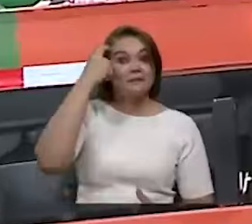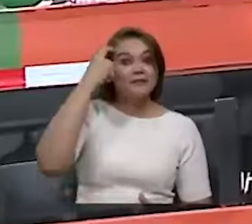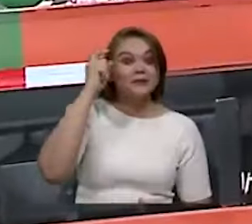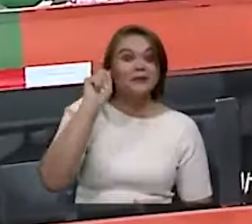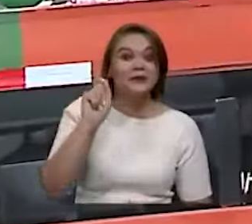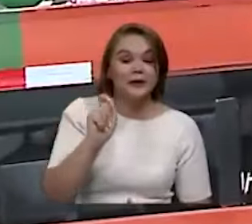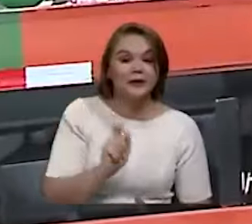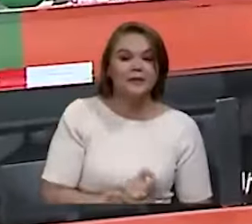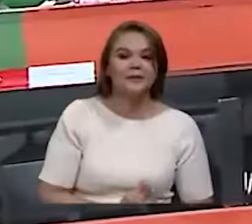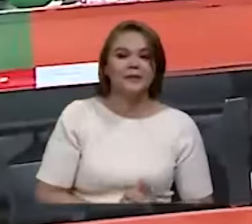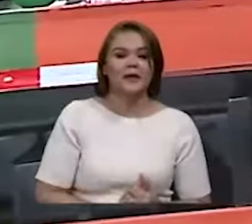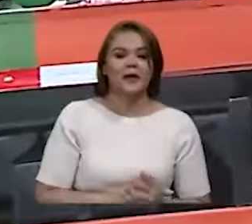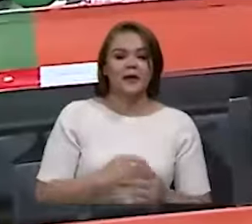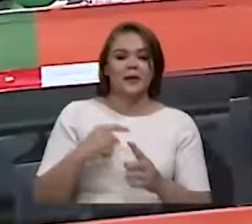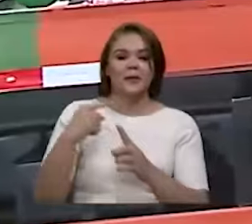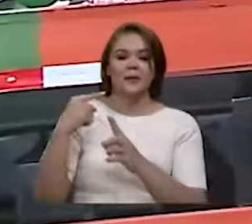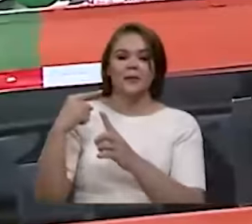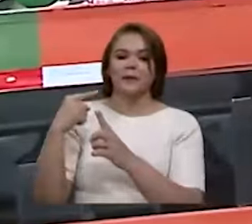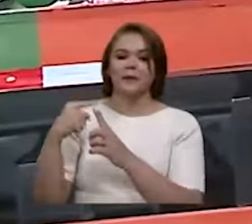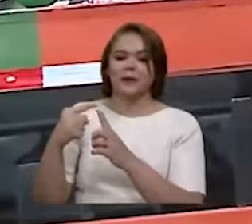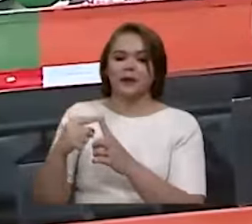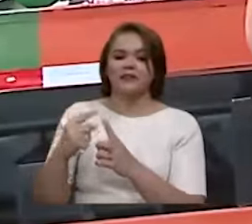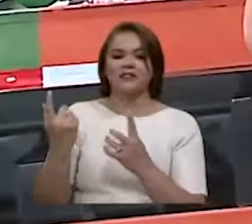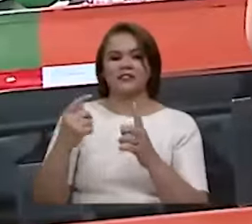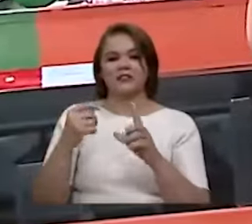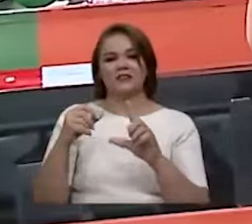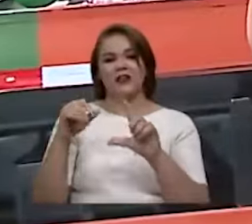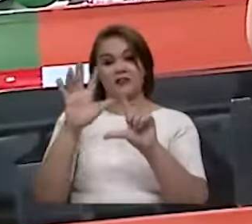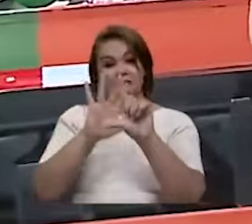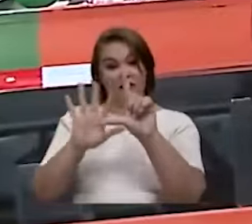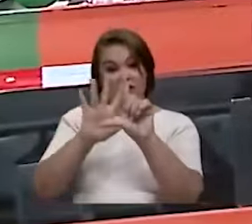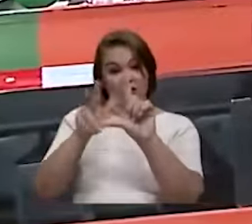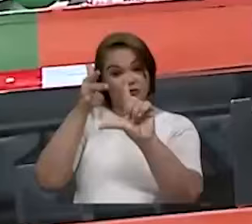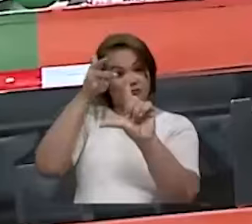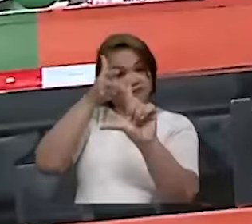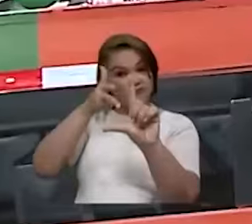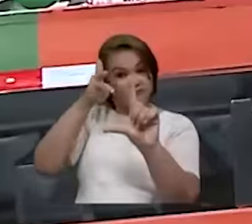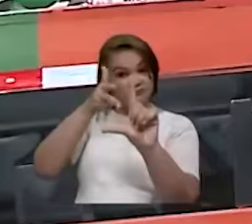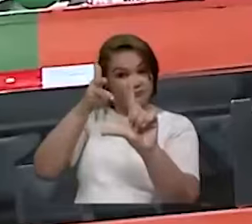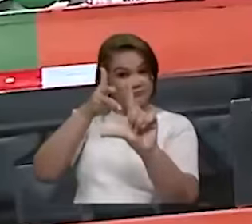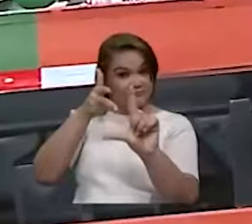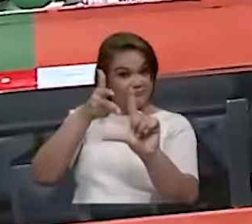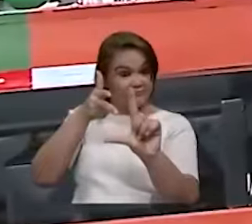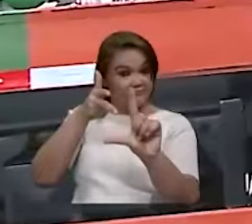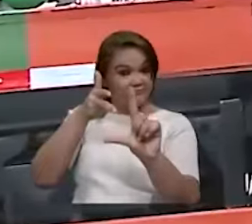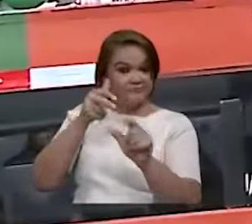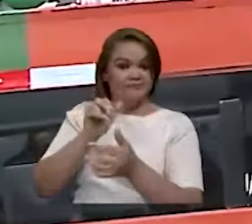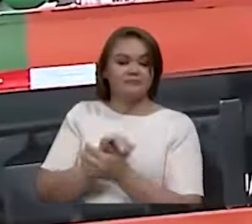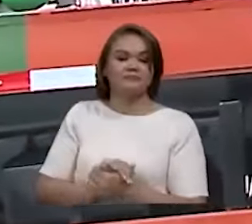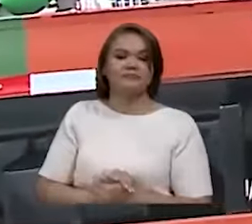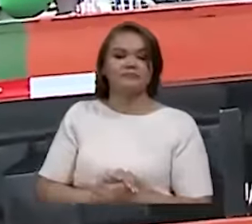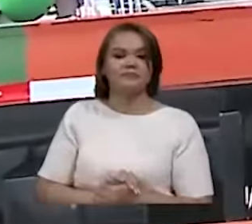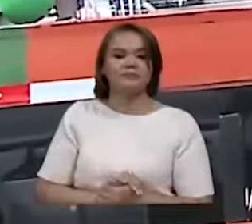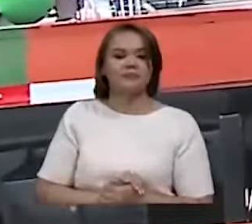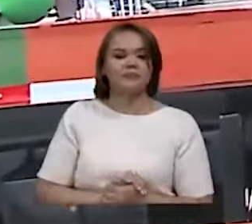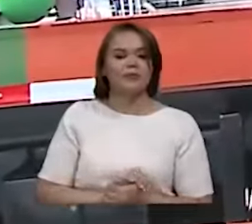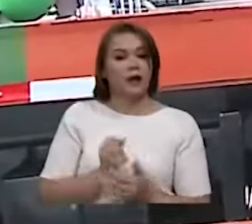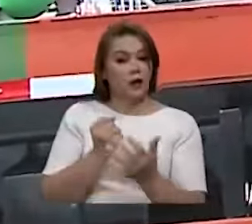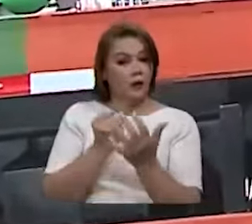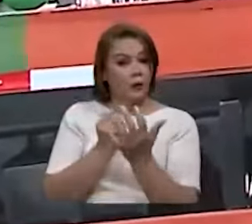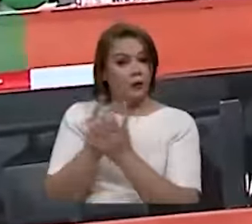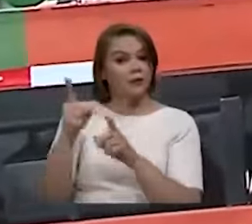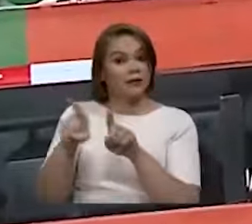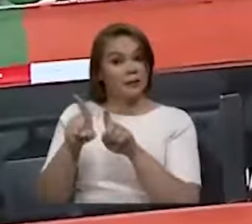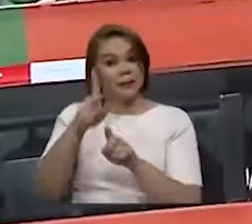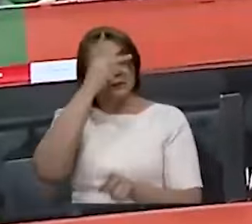fazer agora? Vai pegar seu celular, vai apontar a câmera pro QR Code, tá aqui. Já aponta aqui agora. Né? Não deixa para a última hora. Cumpra também nos